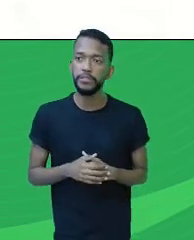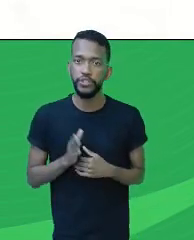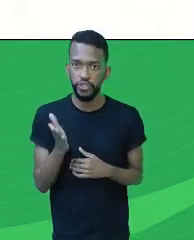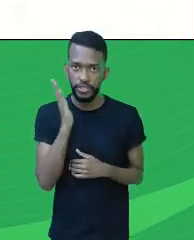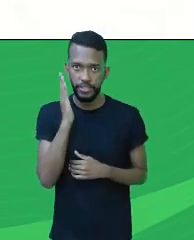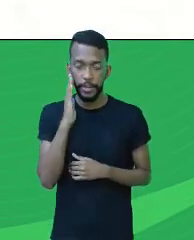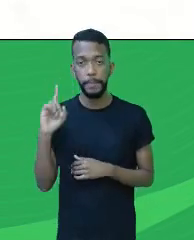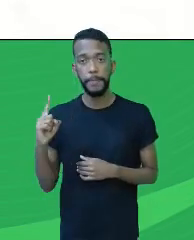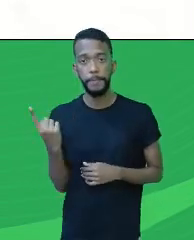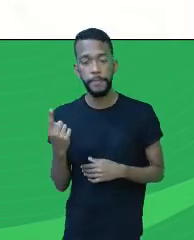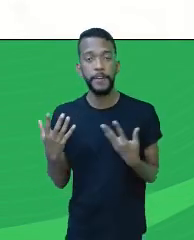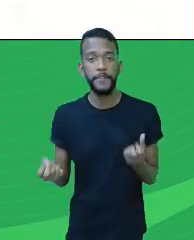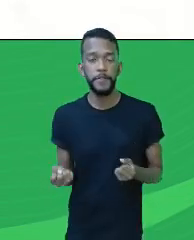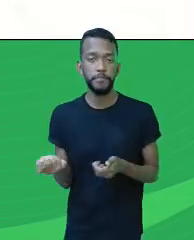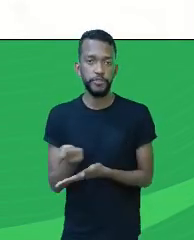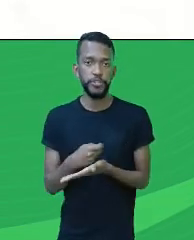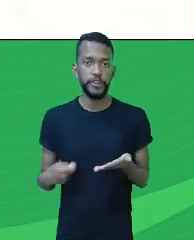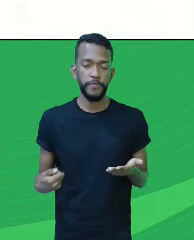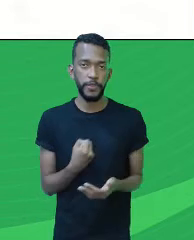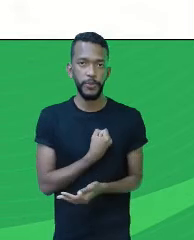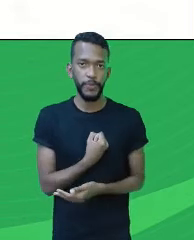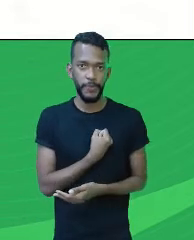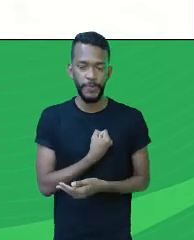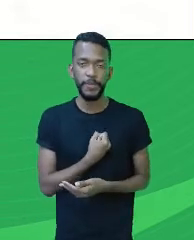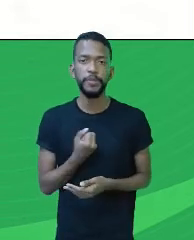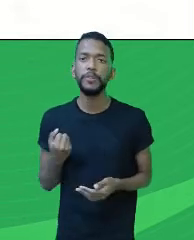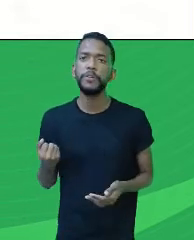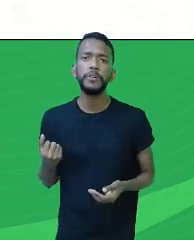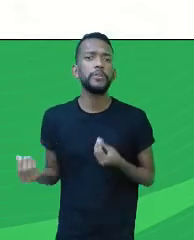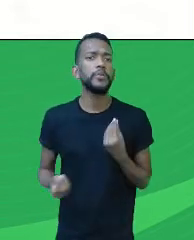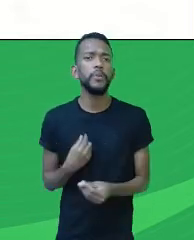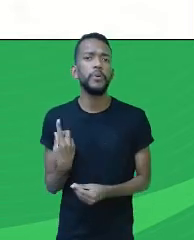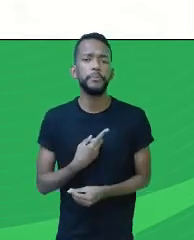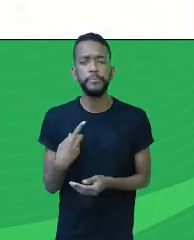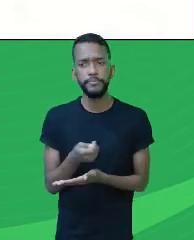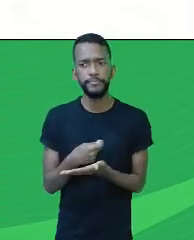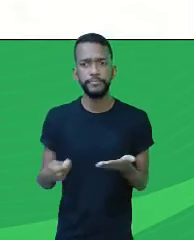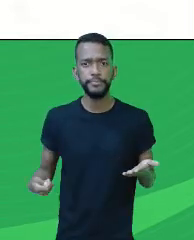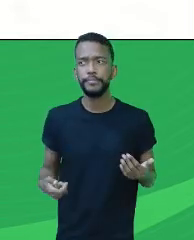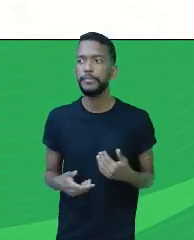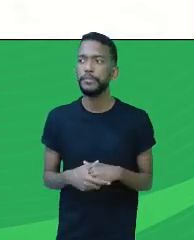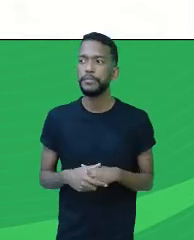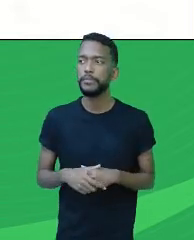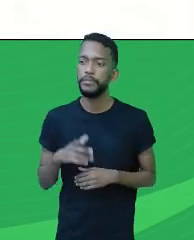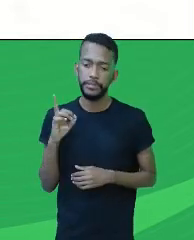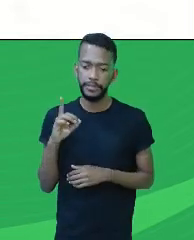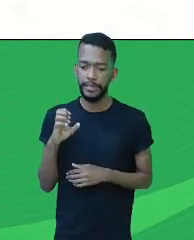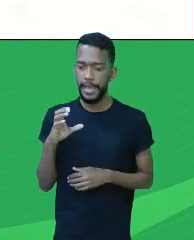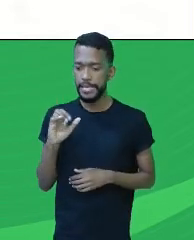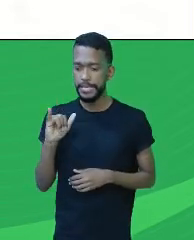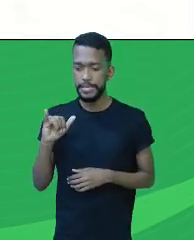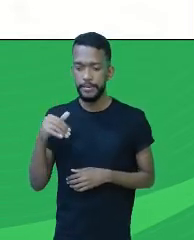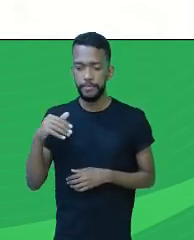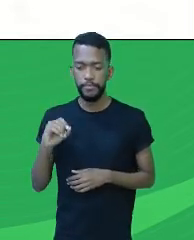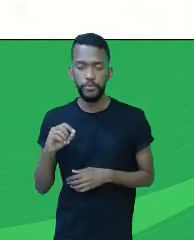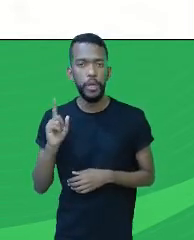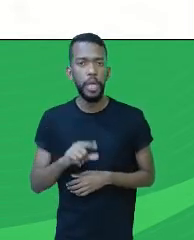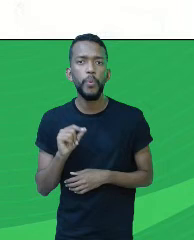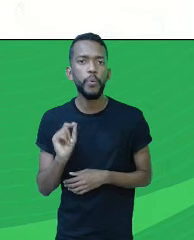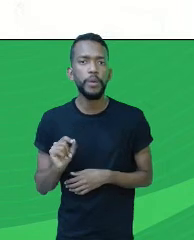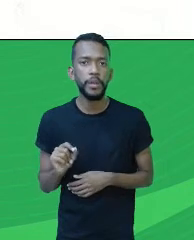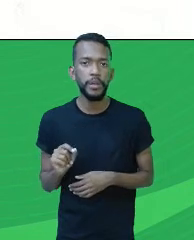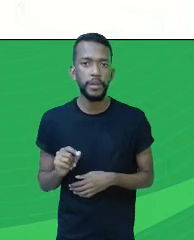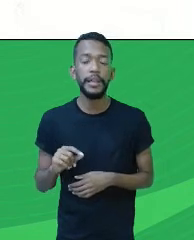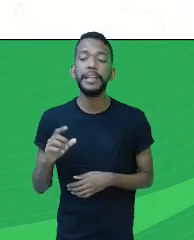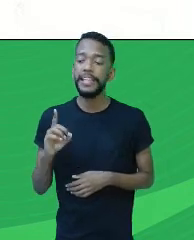sabe, primeiro vamos escrever o número. Como é que a gente escreve esse número de ordem? 10º é o quê? 11º,